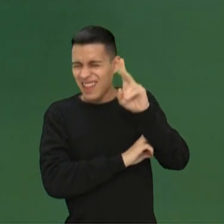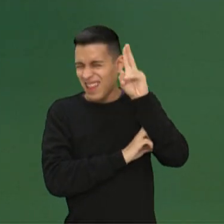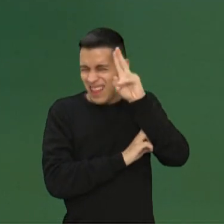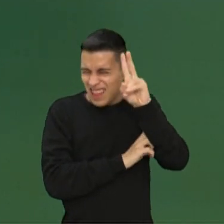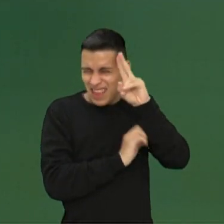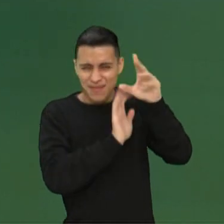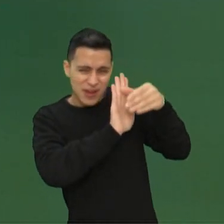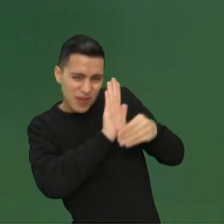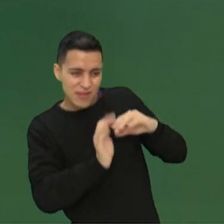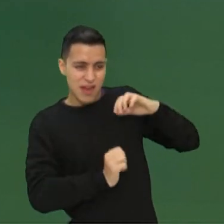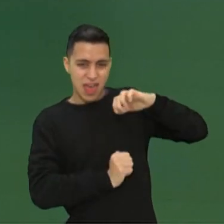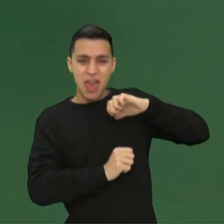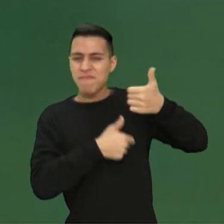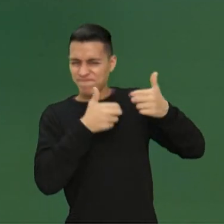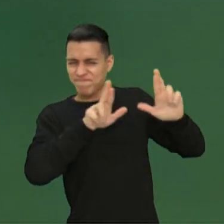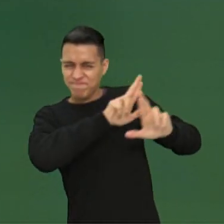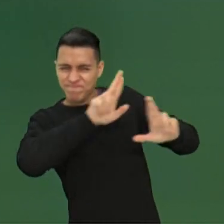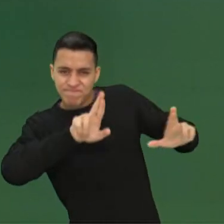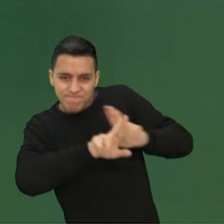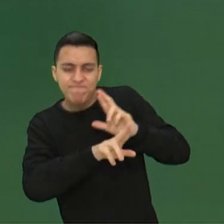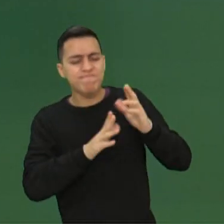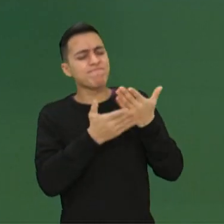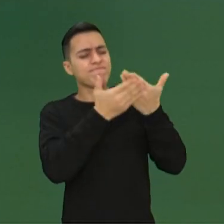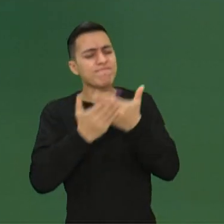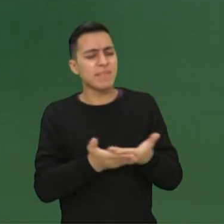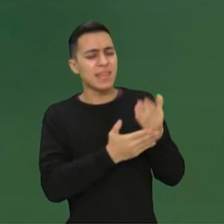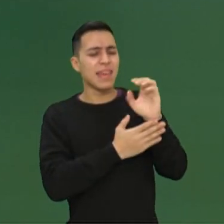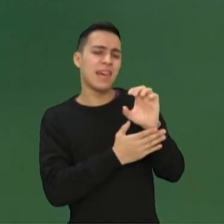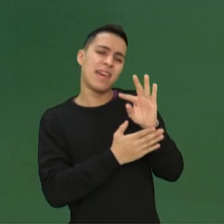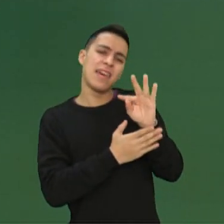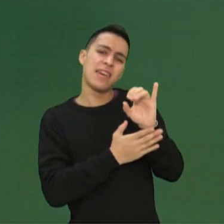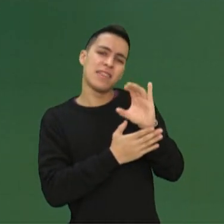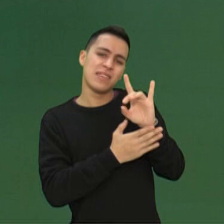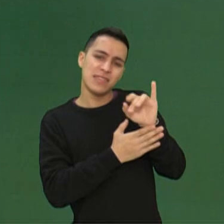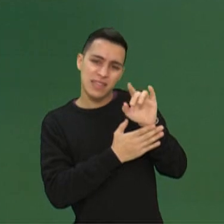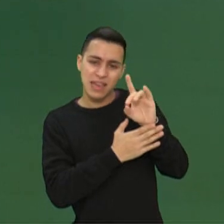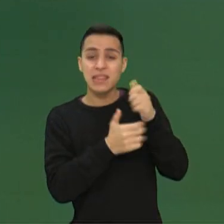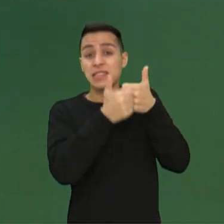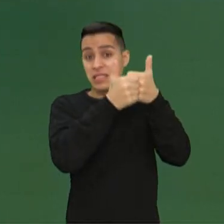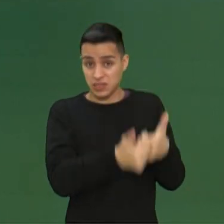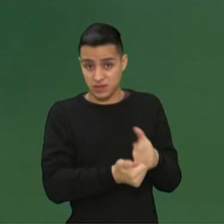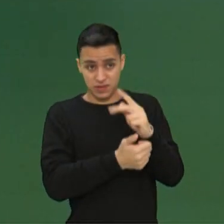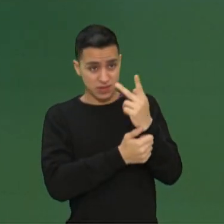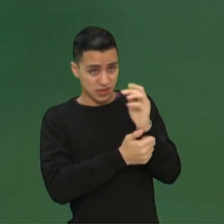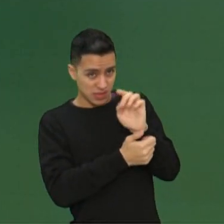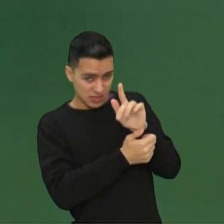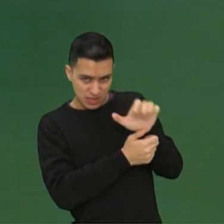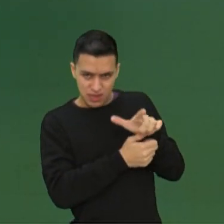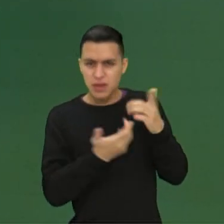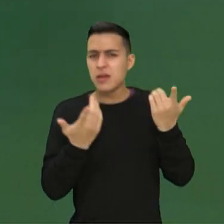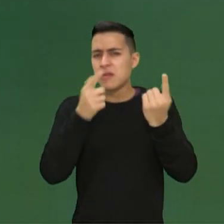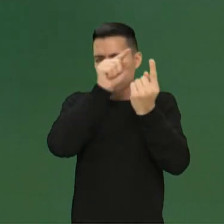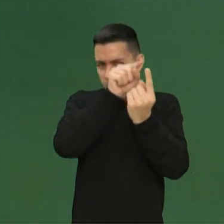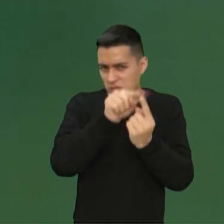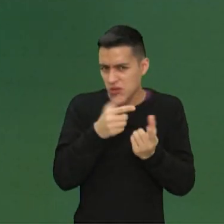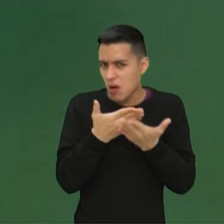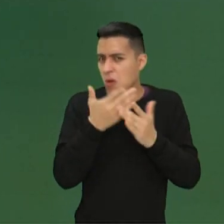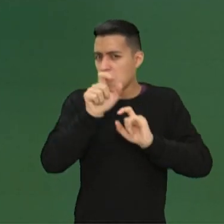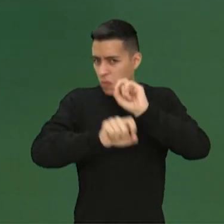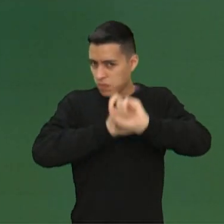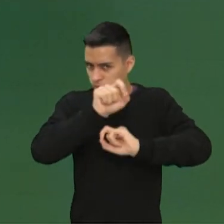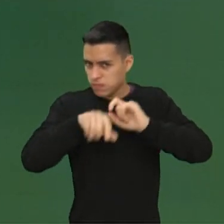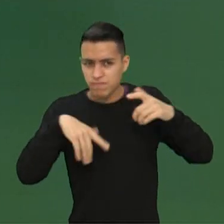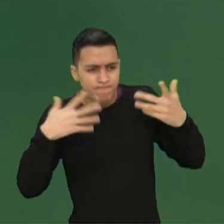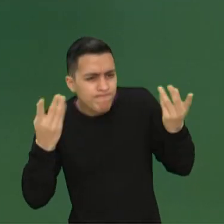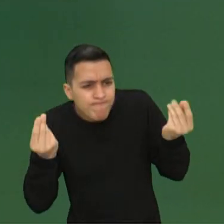de ética, né? Então vamos ver a eticidade em Hegel, tá? Então os objetivos da nossa aula que a gente tem